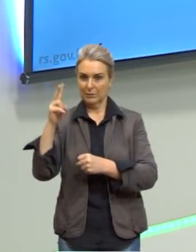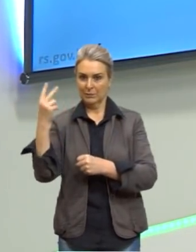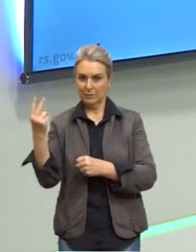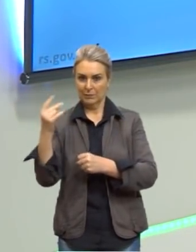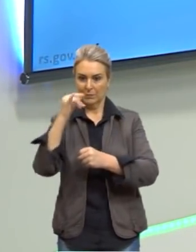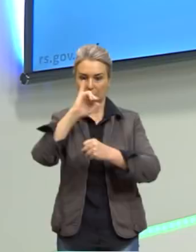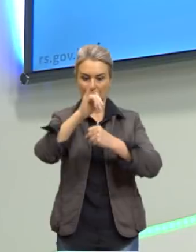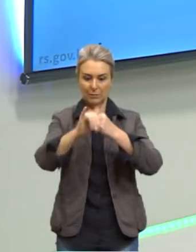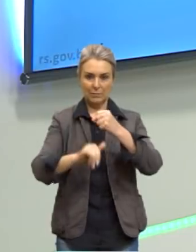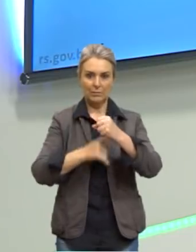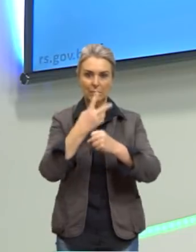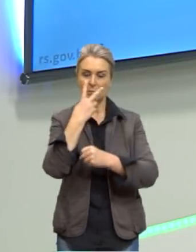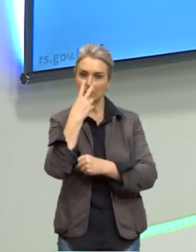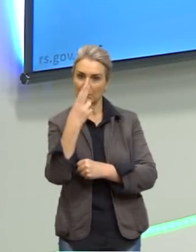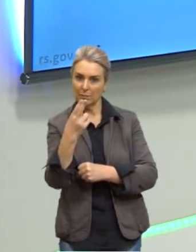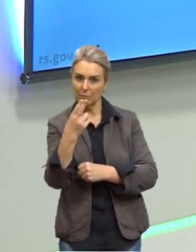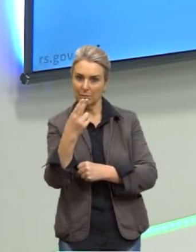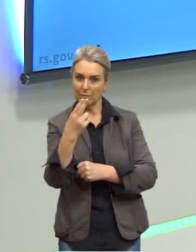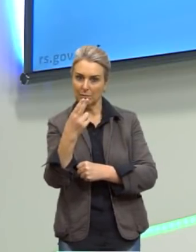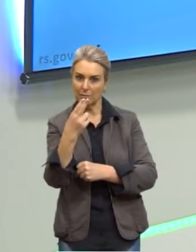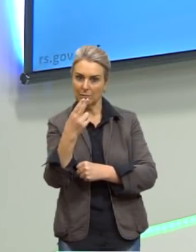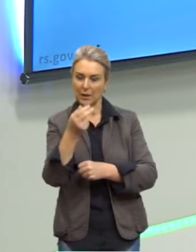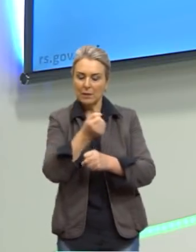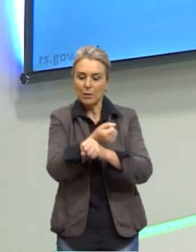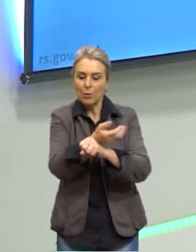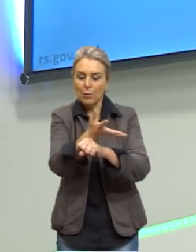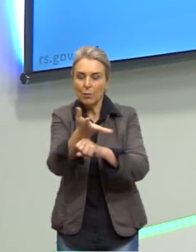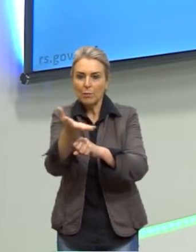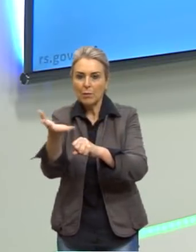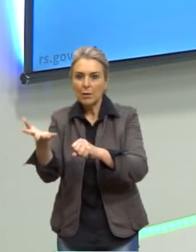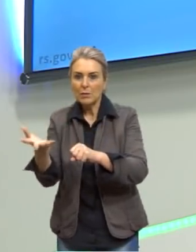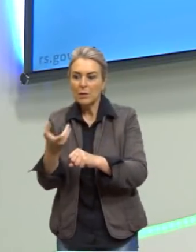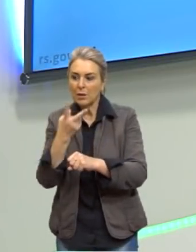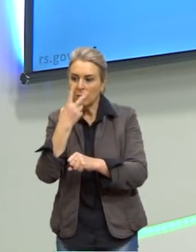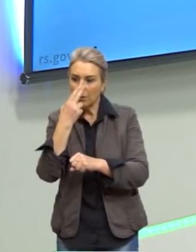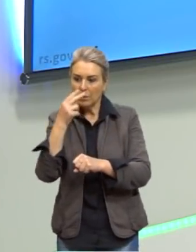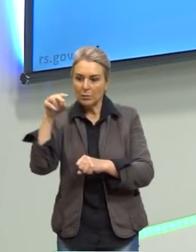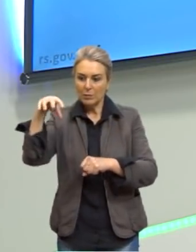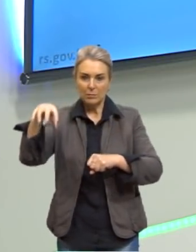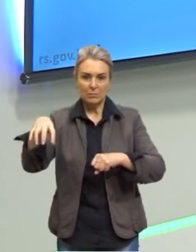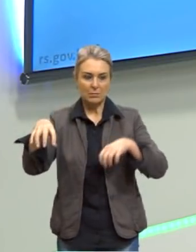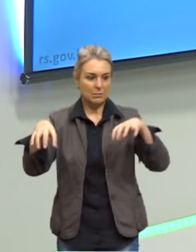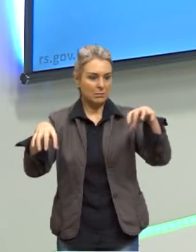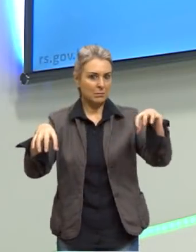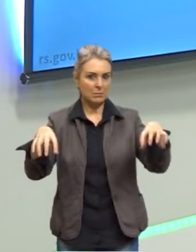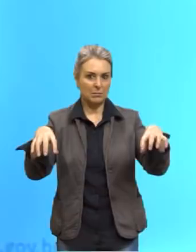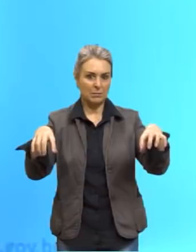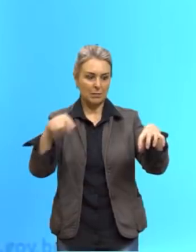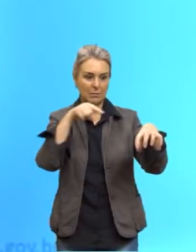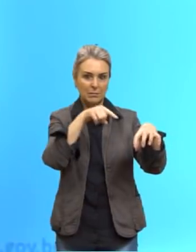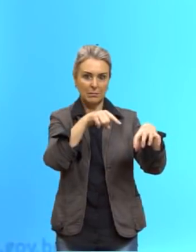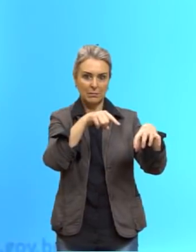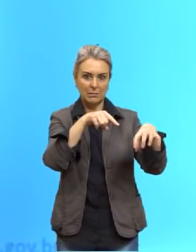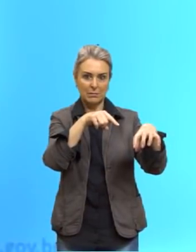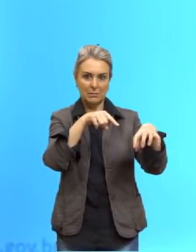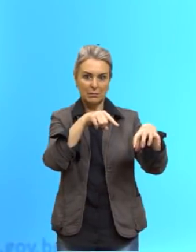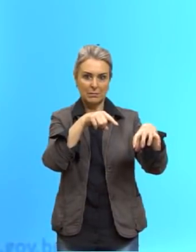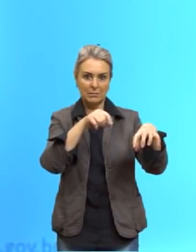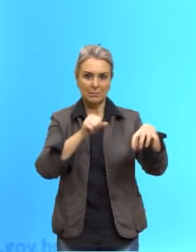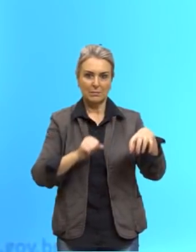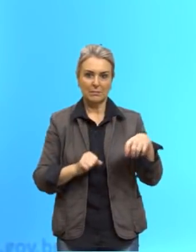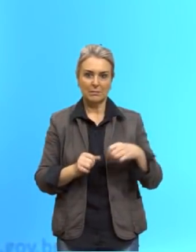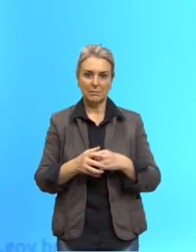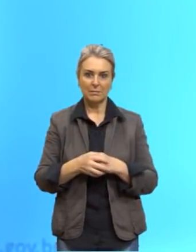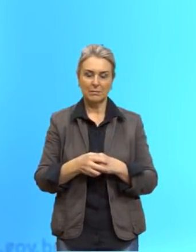eletronegatividade o par de elétrons é compartilhado igualmente entre os dois seu olhar aqui ó o que que é